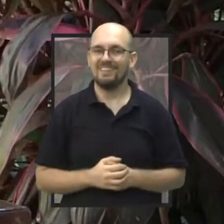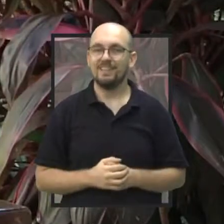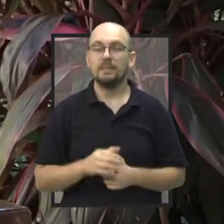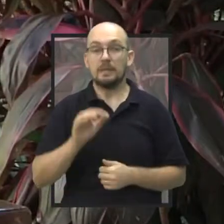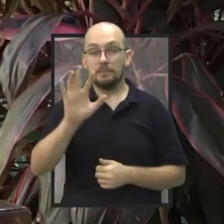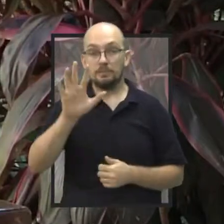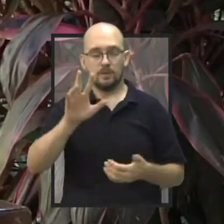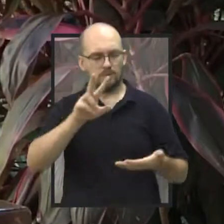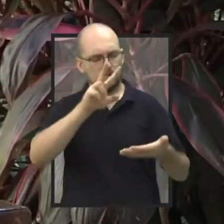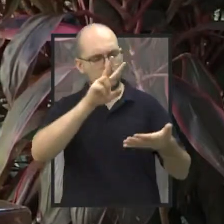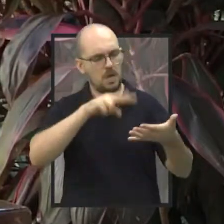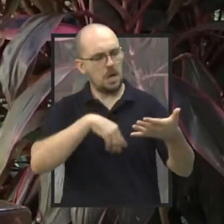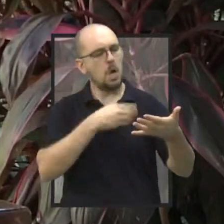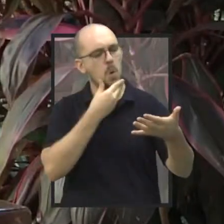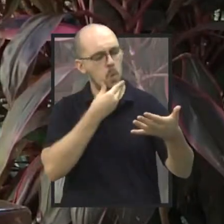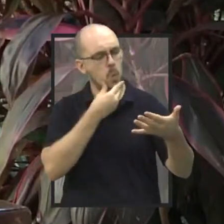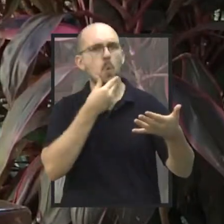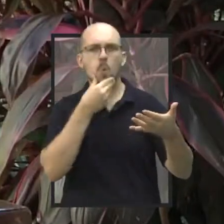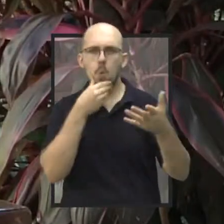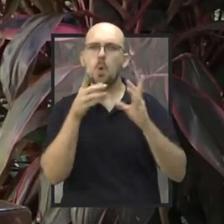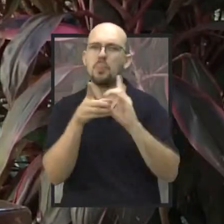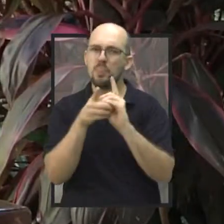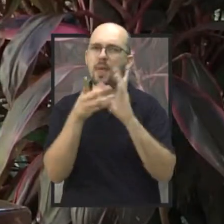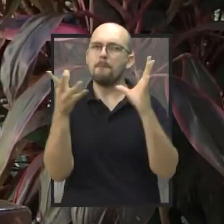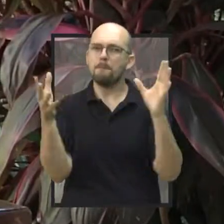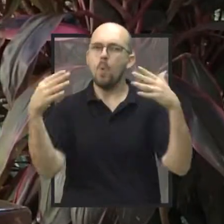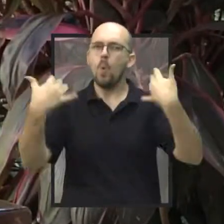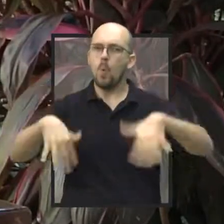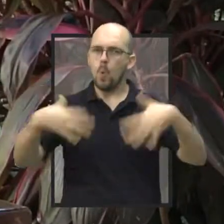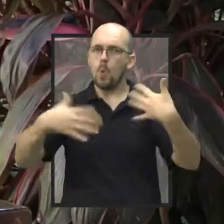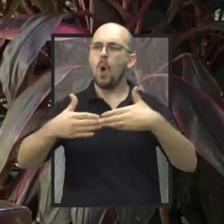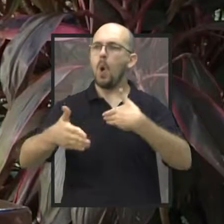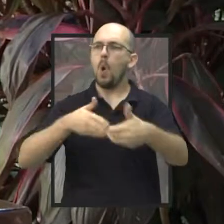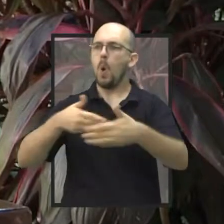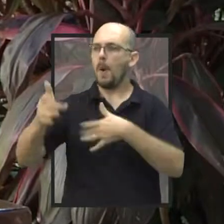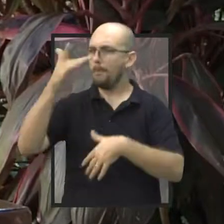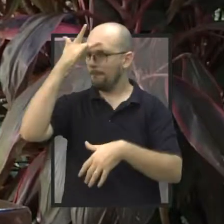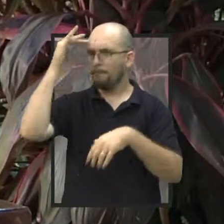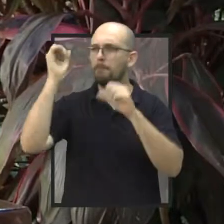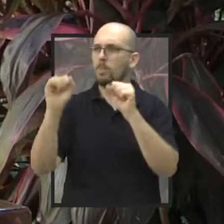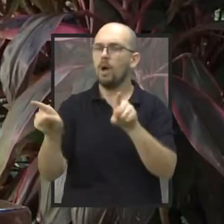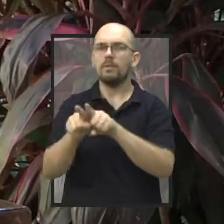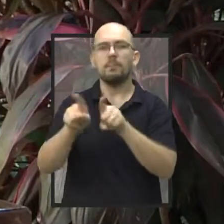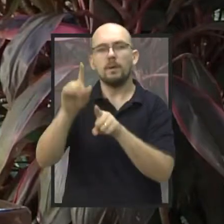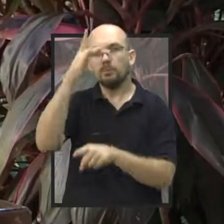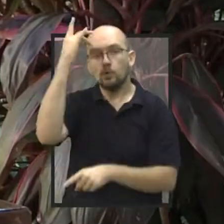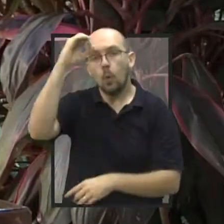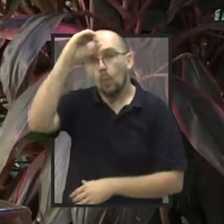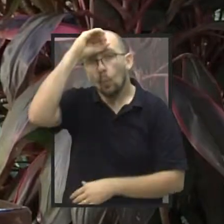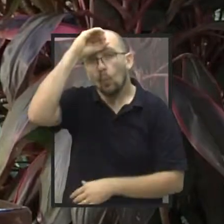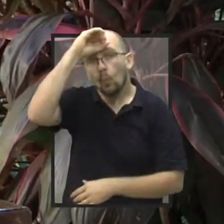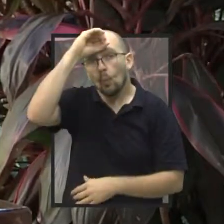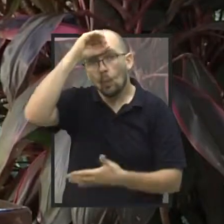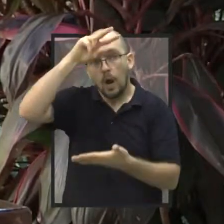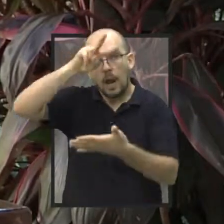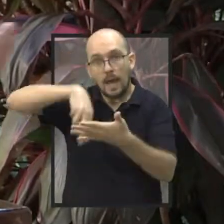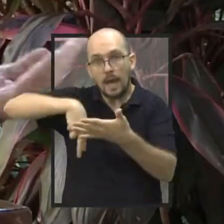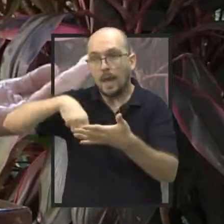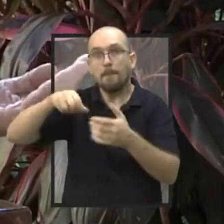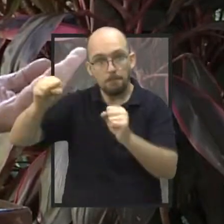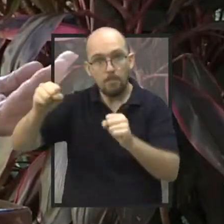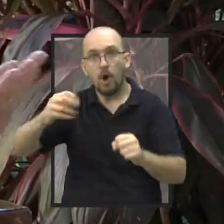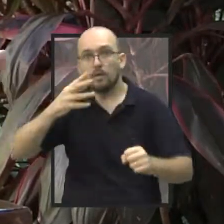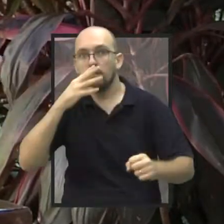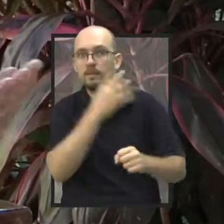você lê a lei, você fala, é democrática, qualquer cidadão pode, qualquer um, até analfabeto, pede para alguém escrever, pode, porque